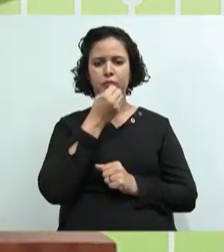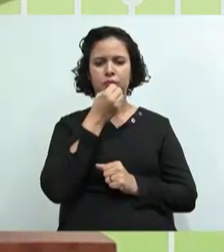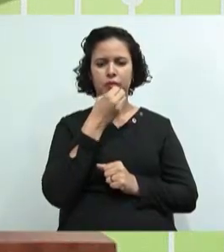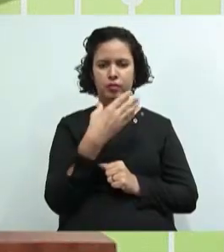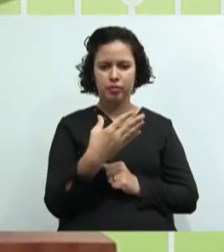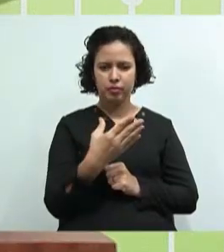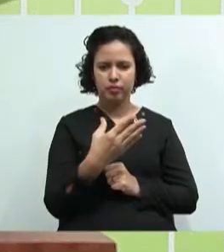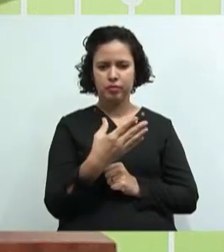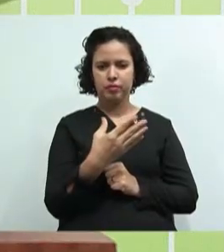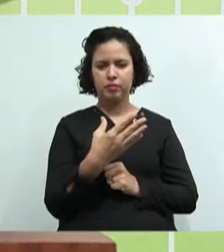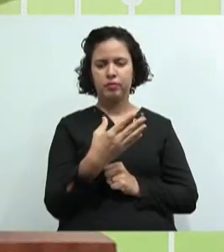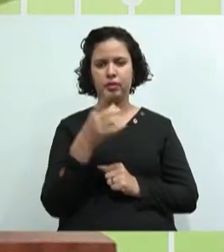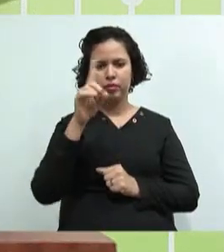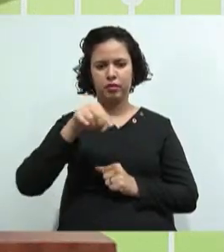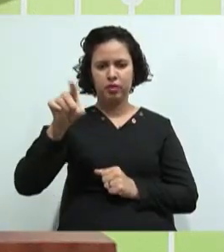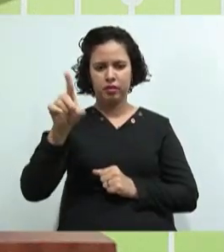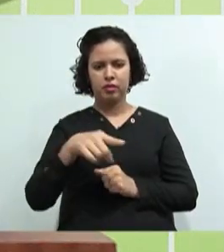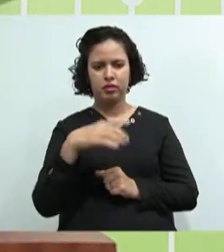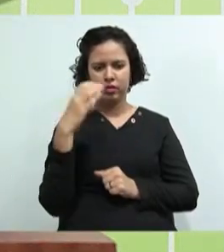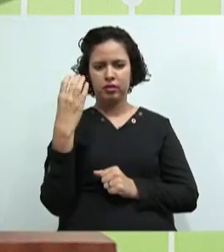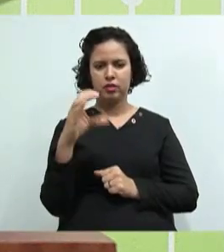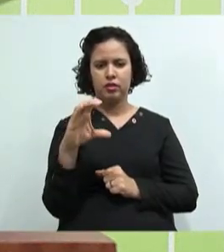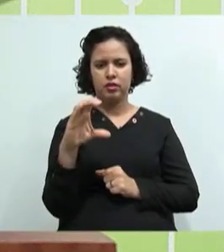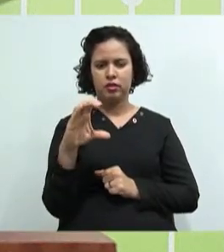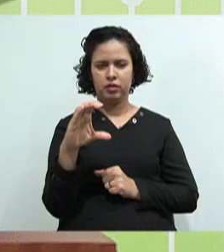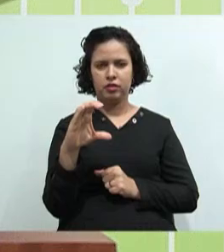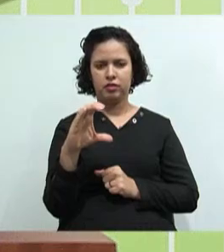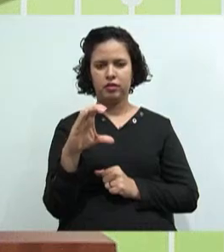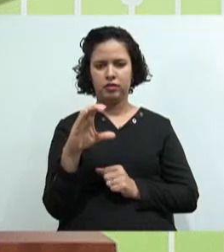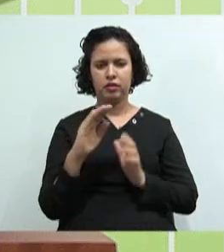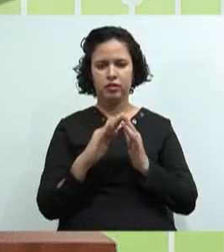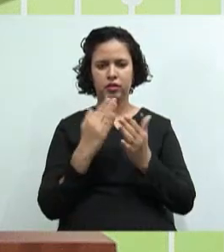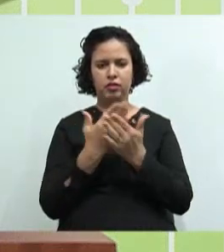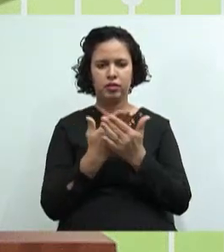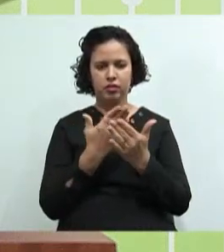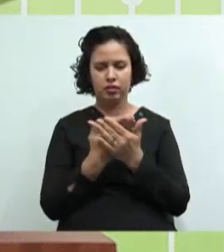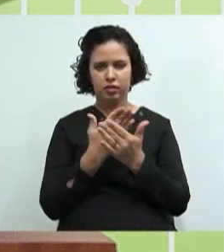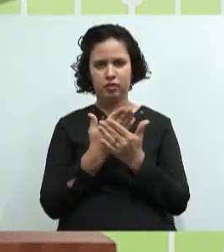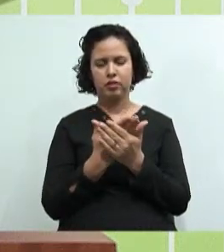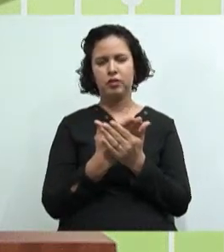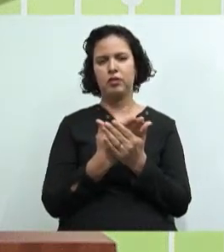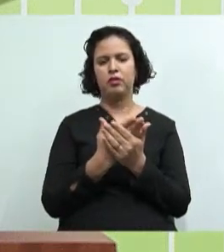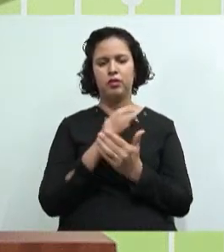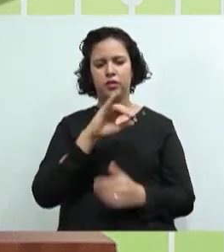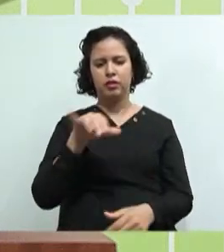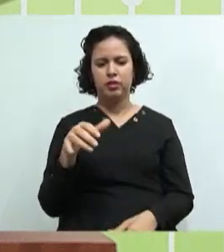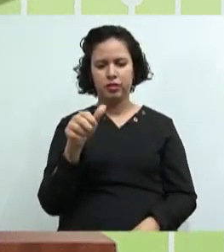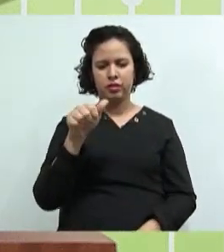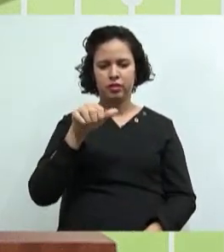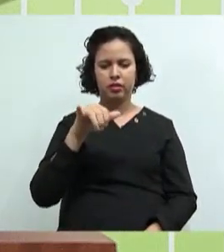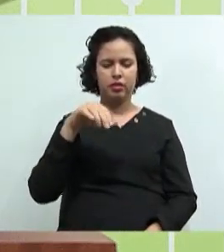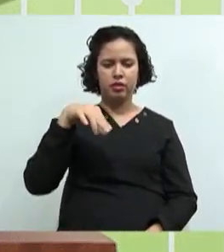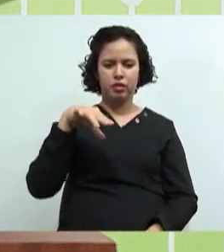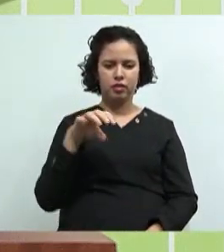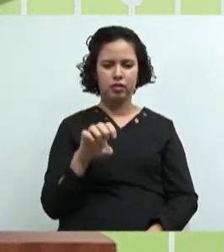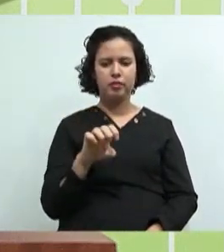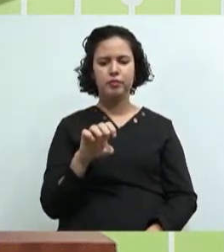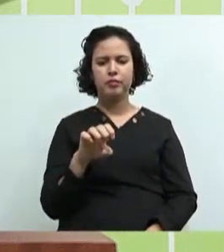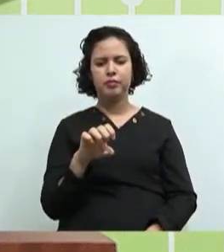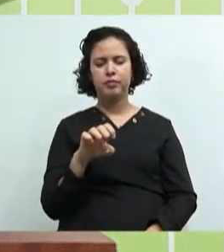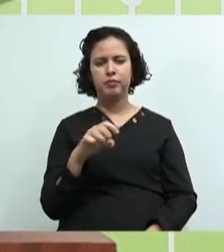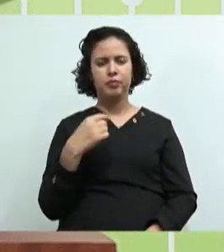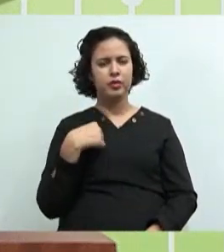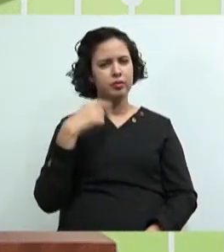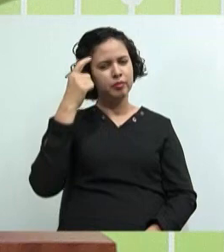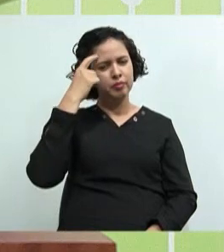Nathalie e Rayane marcaram então a letra C. A Rayane é lá da escola Jaime Peixoto de Alencar, né? Não mandou o município, mas eu